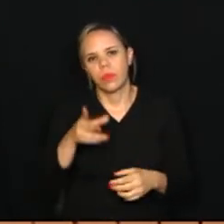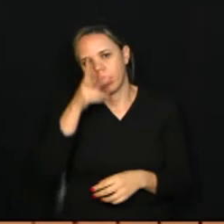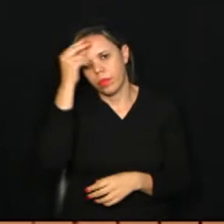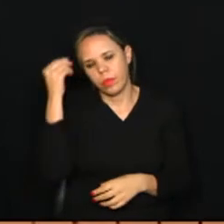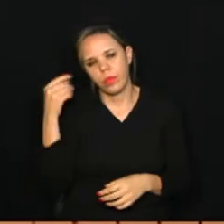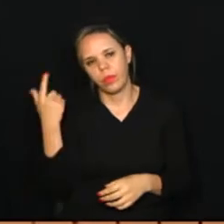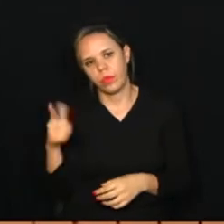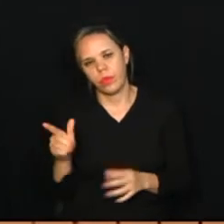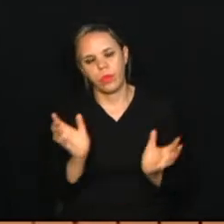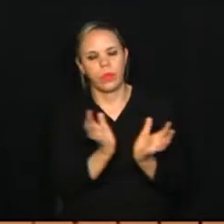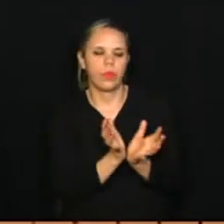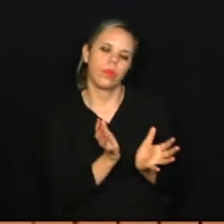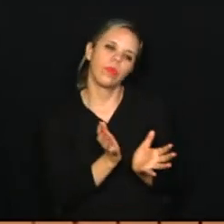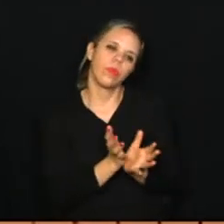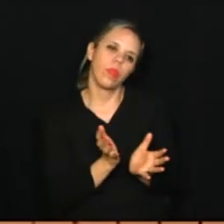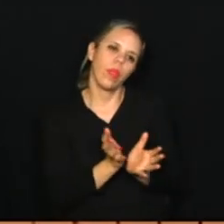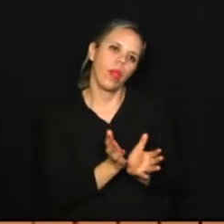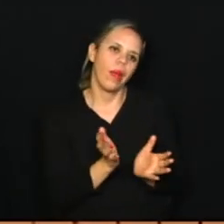de